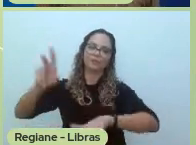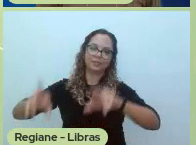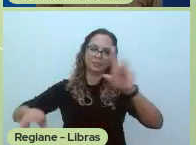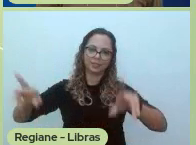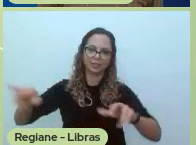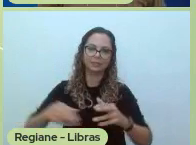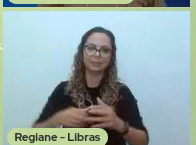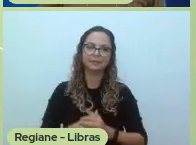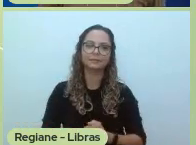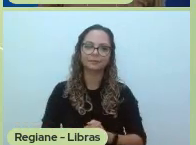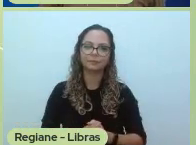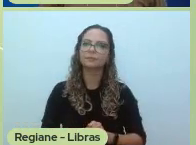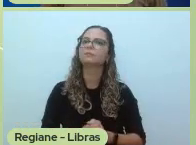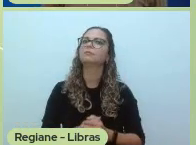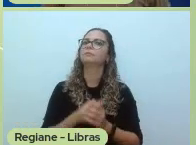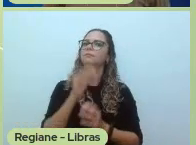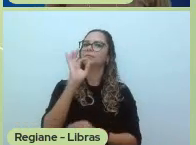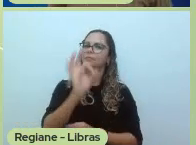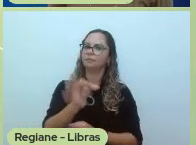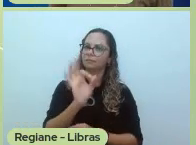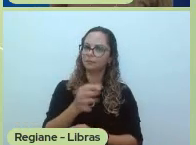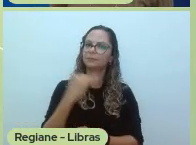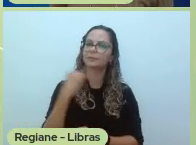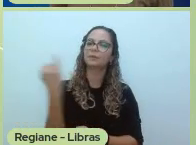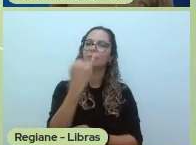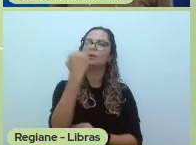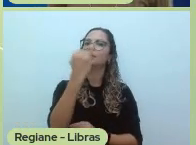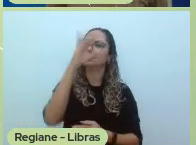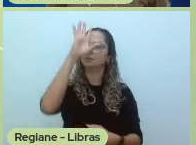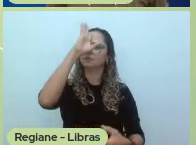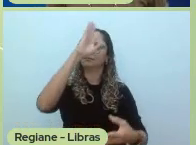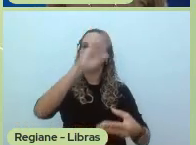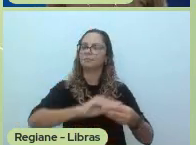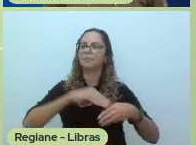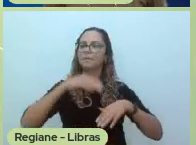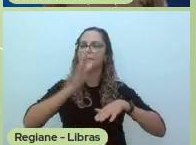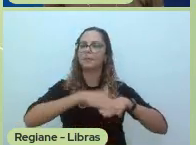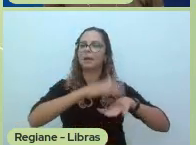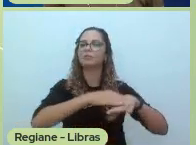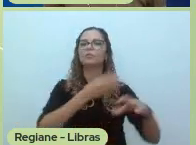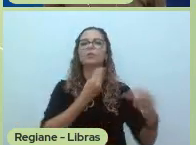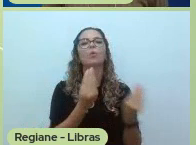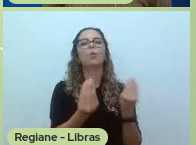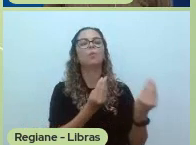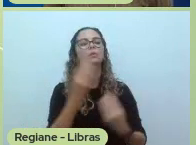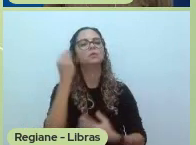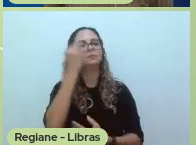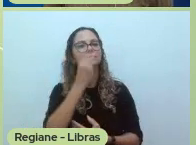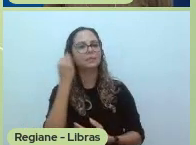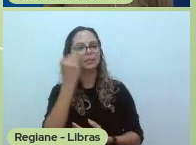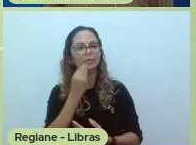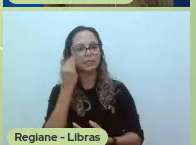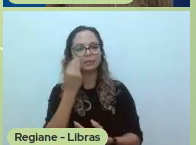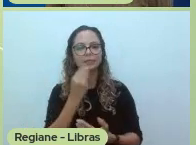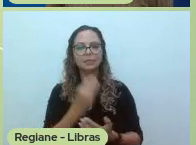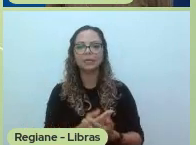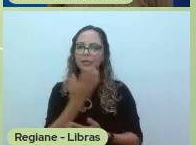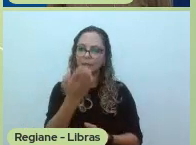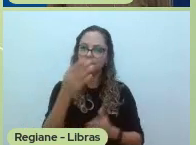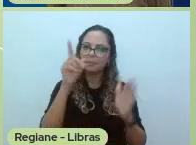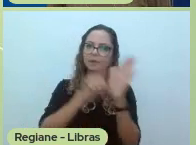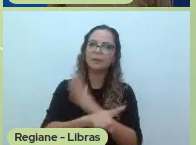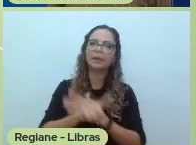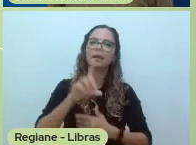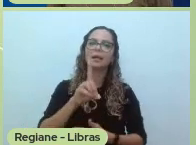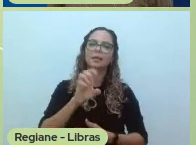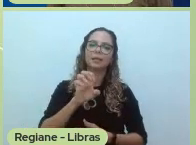testar, entender na prática como é que tem sido essa experiência de vocês. Aí, Débora, fala um pouco sobre políticas específicas que vocês